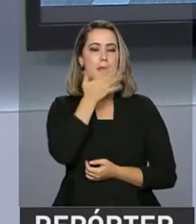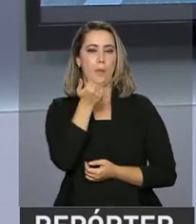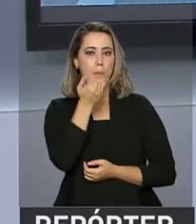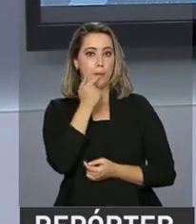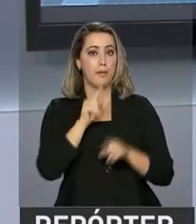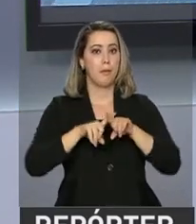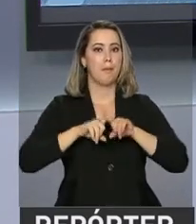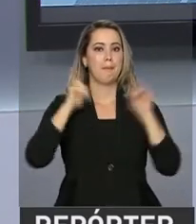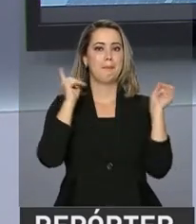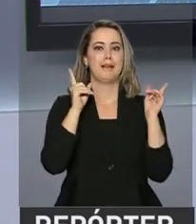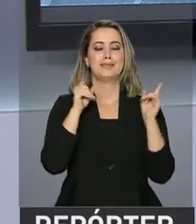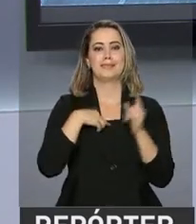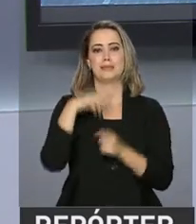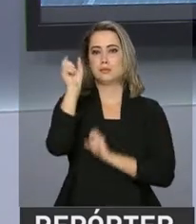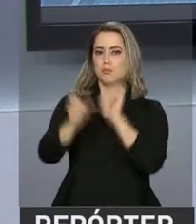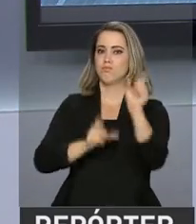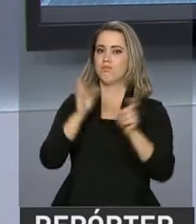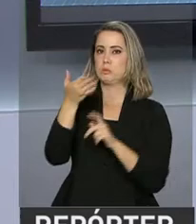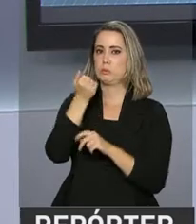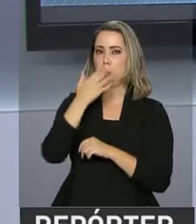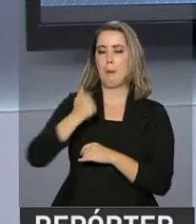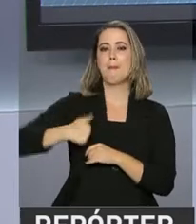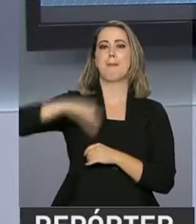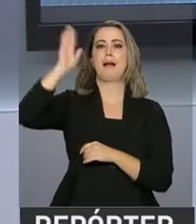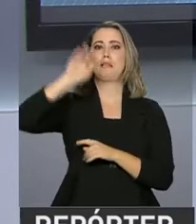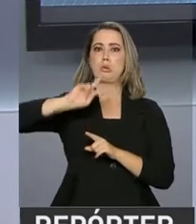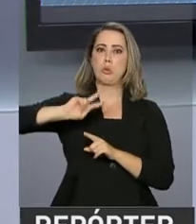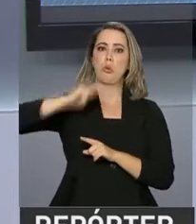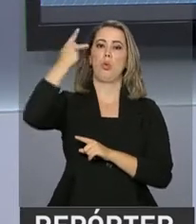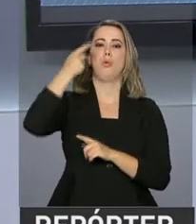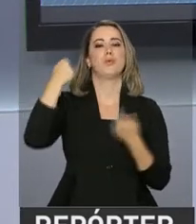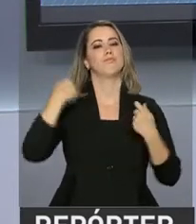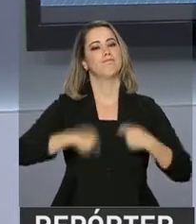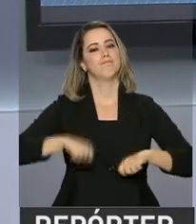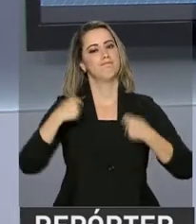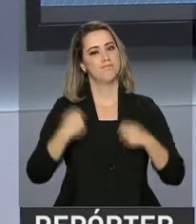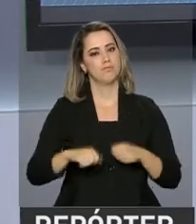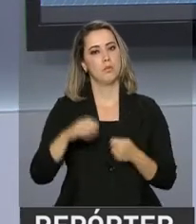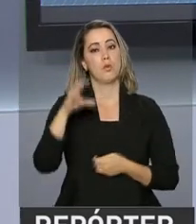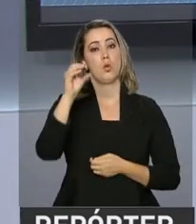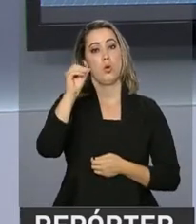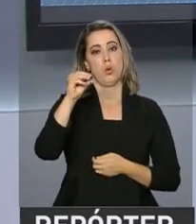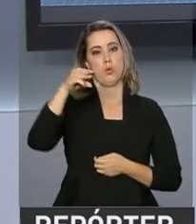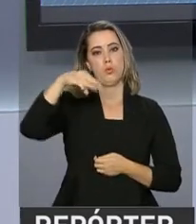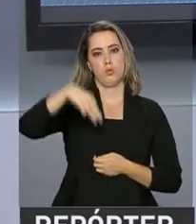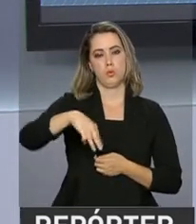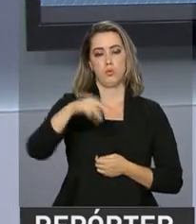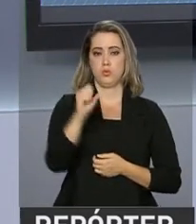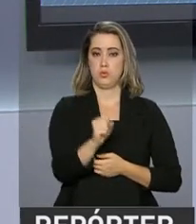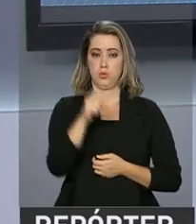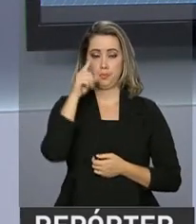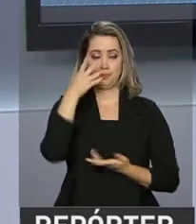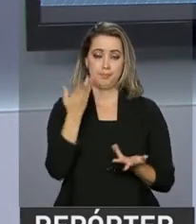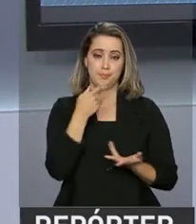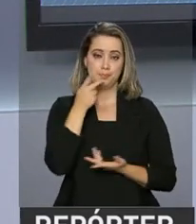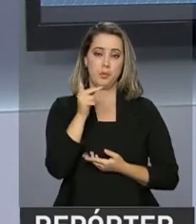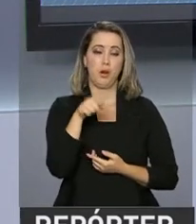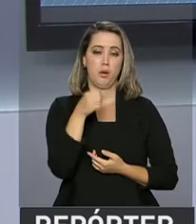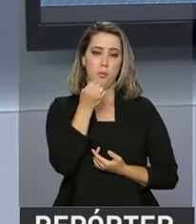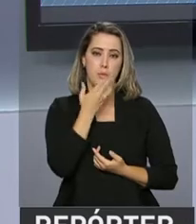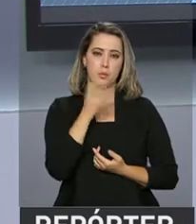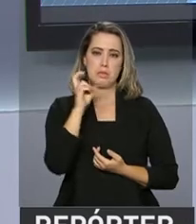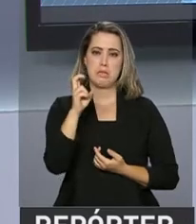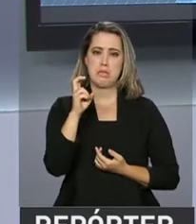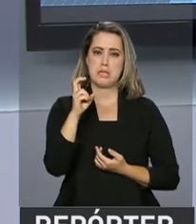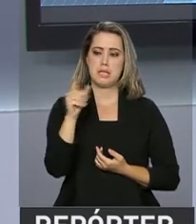o brasileiro consome em média mais do que o dobro da quantidade recomendada pela organização mundial da saúde que é de